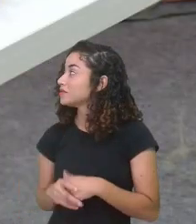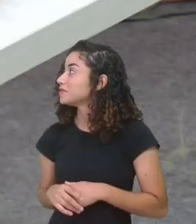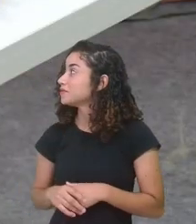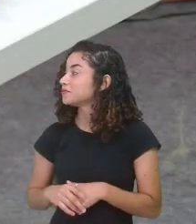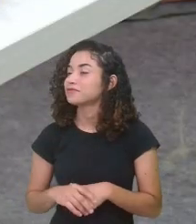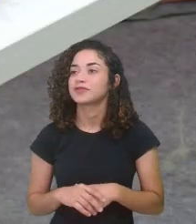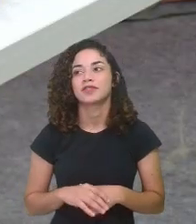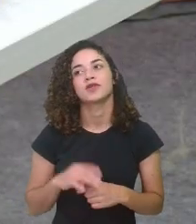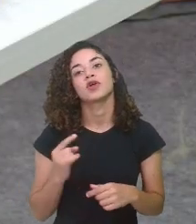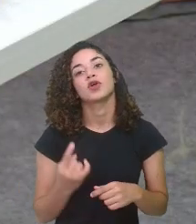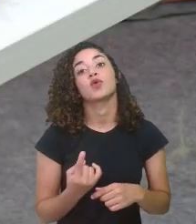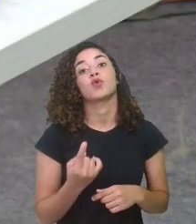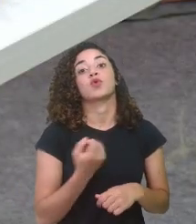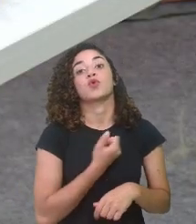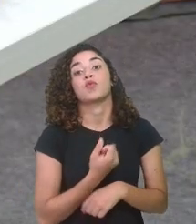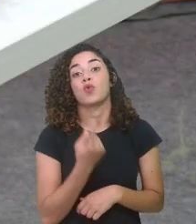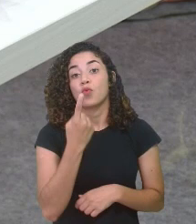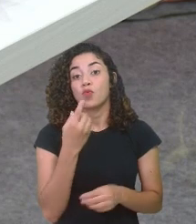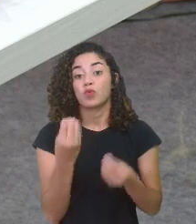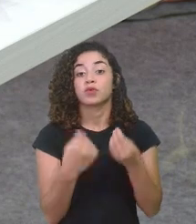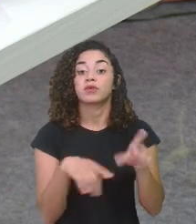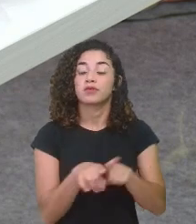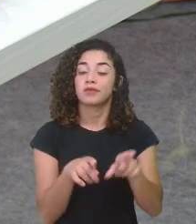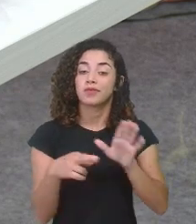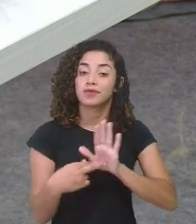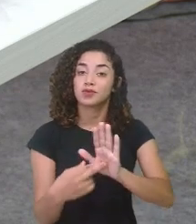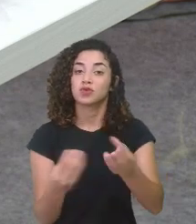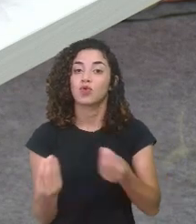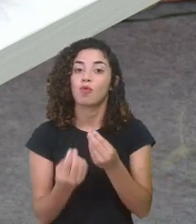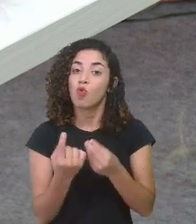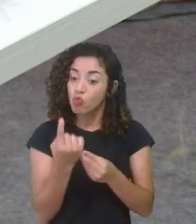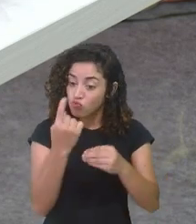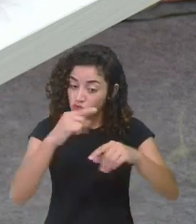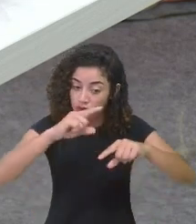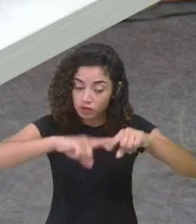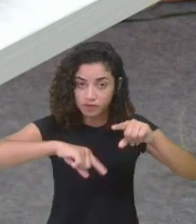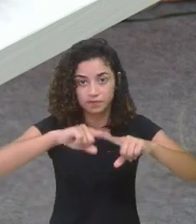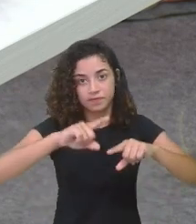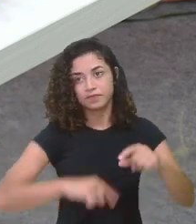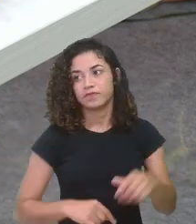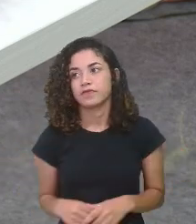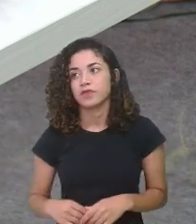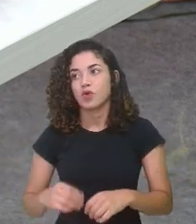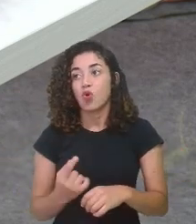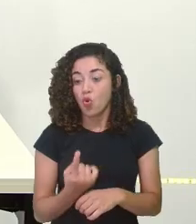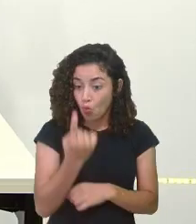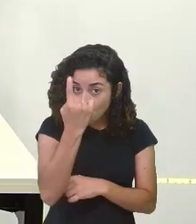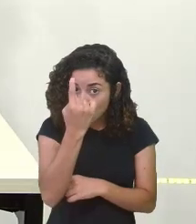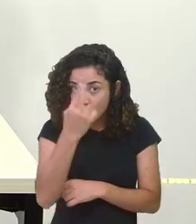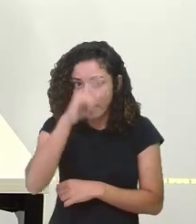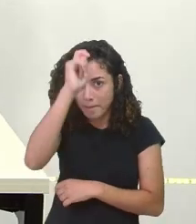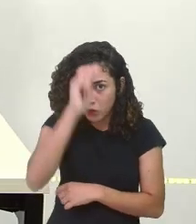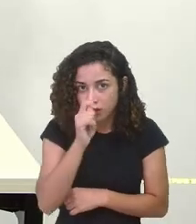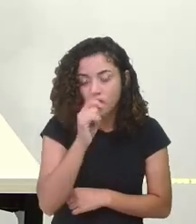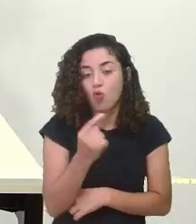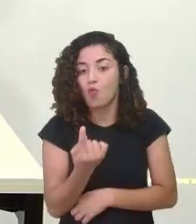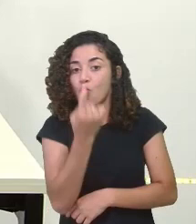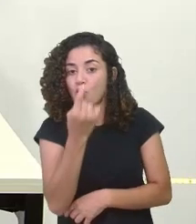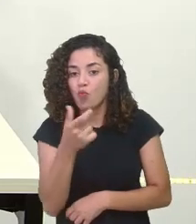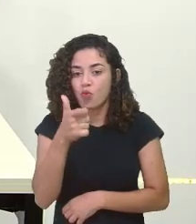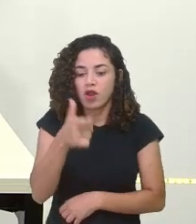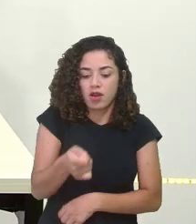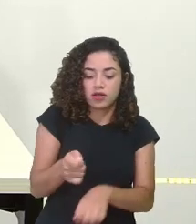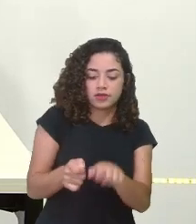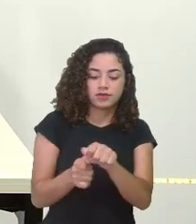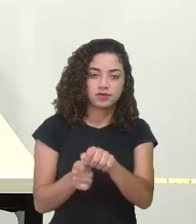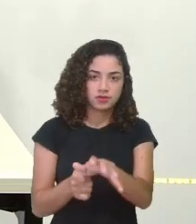com uma quantidade. E olha aí o exemplo, utilizando o livro. Um boné, uma lanterna,